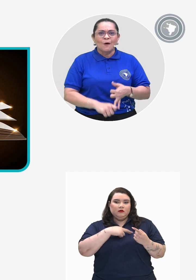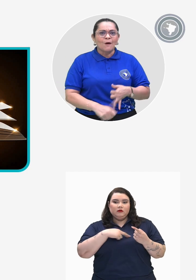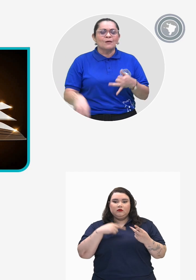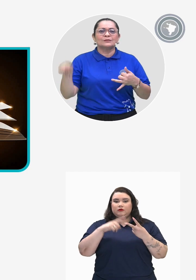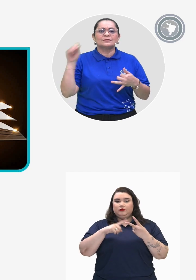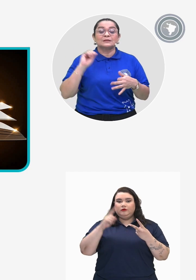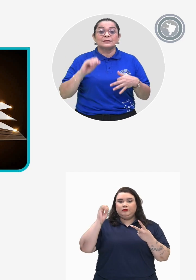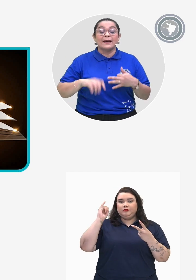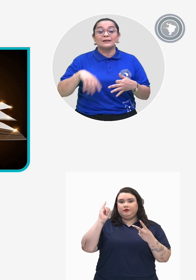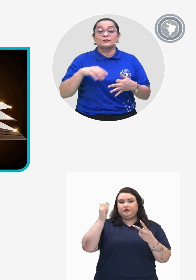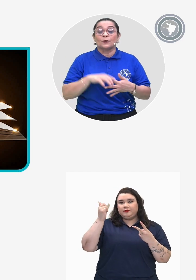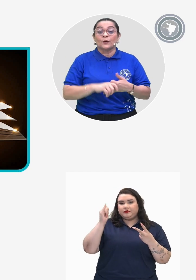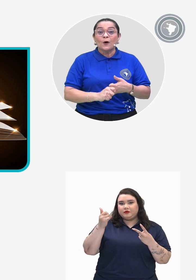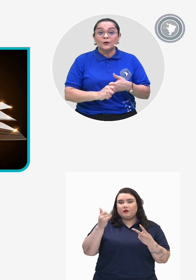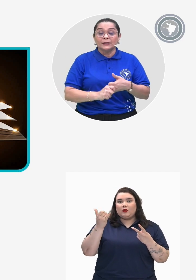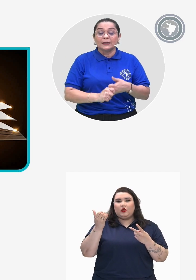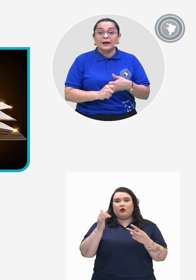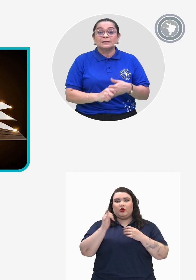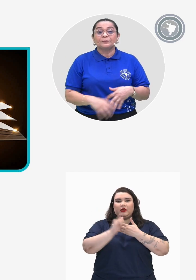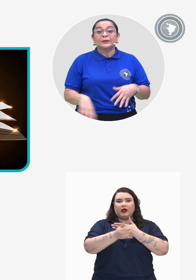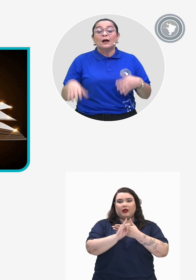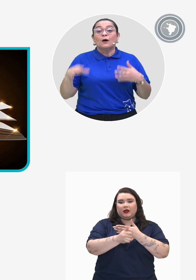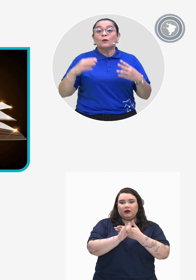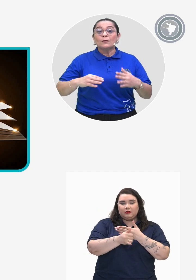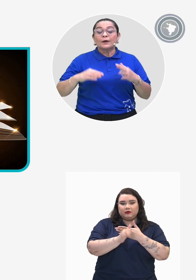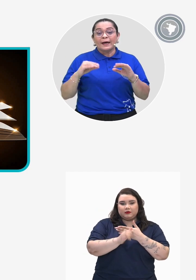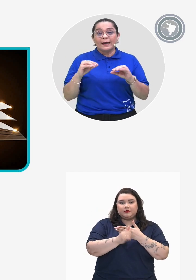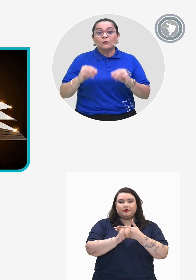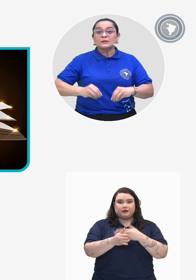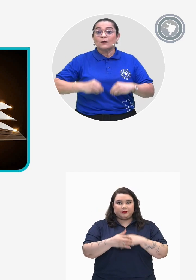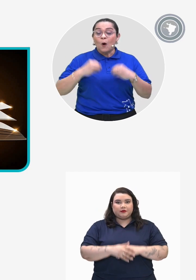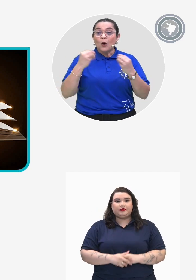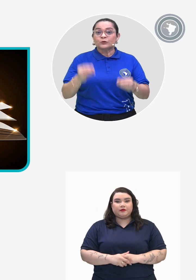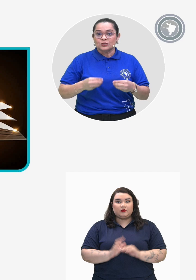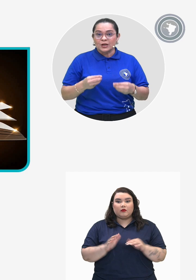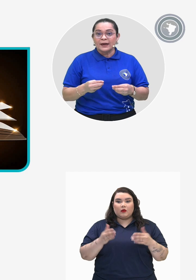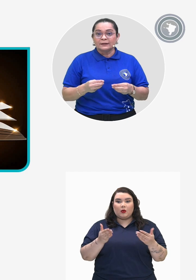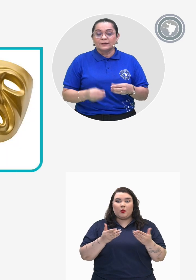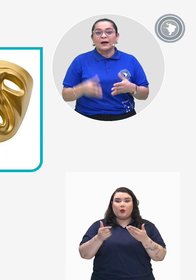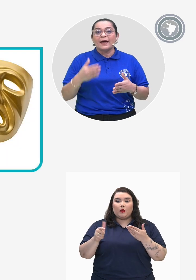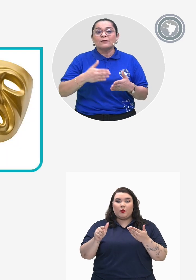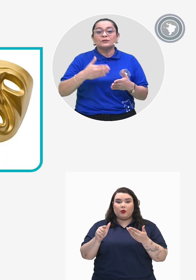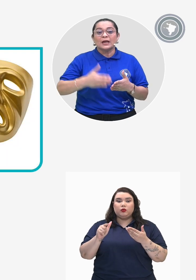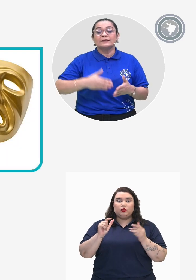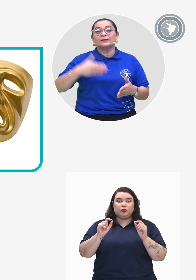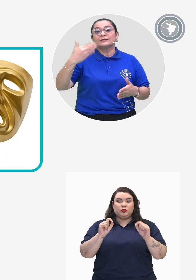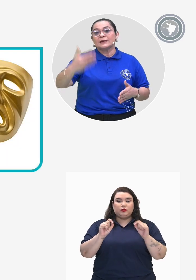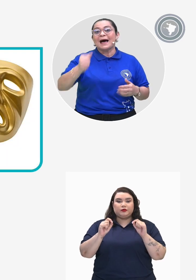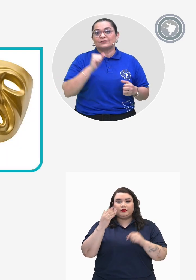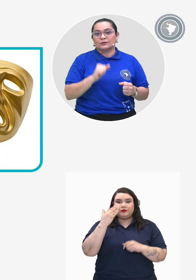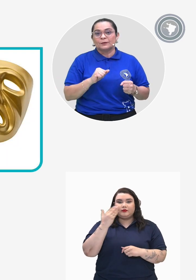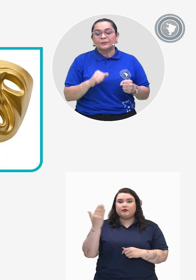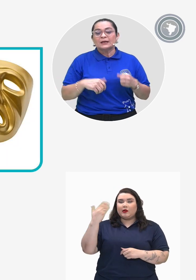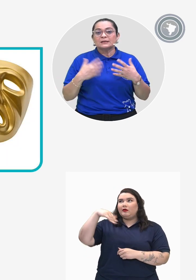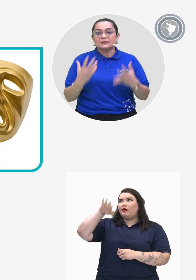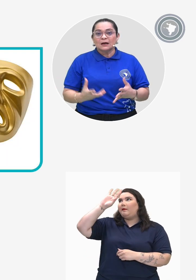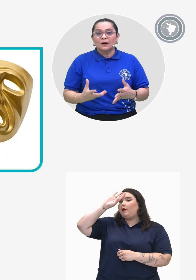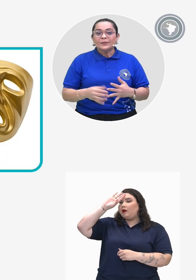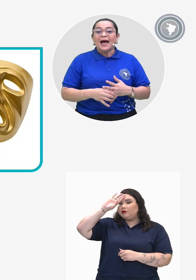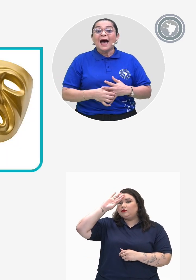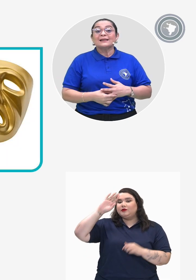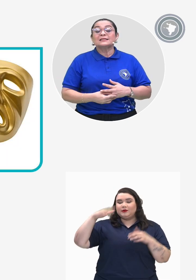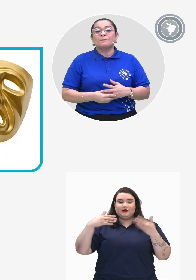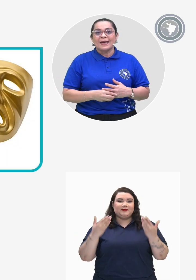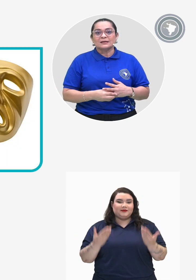os contos, né? As crônicas. O outro gênero é o gênero dramático, que